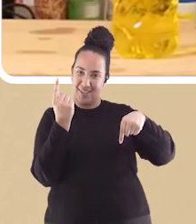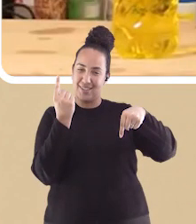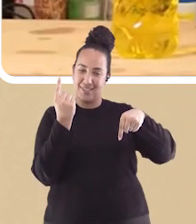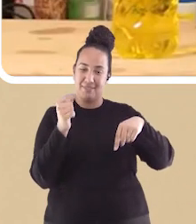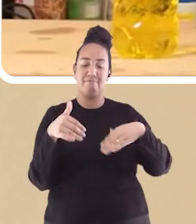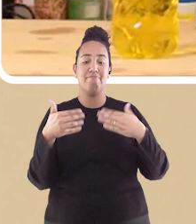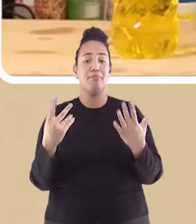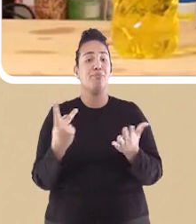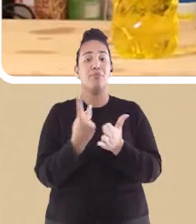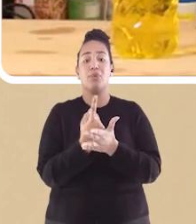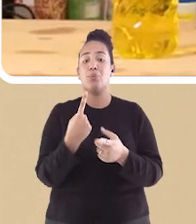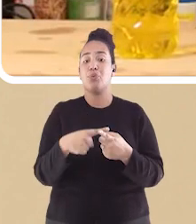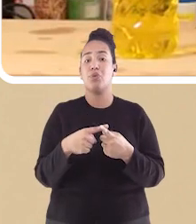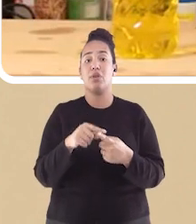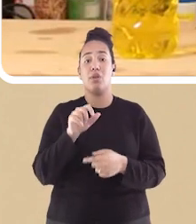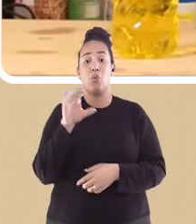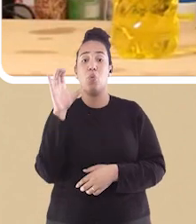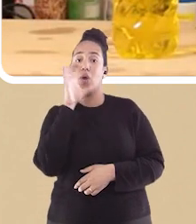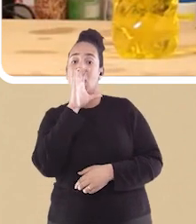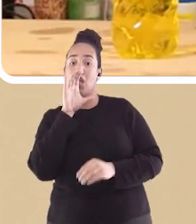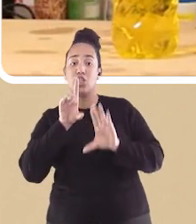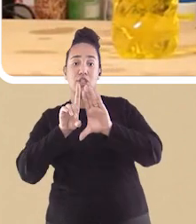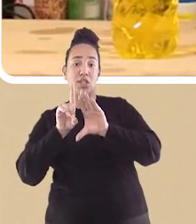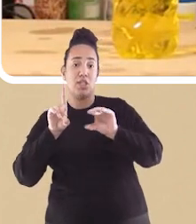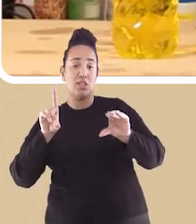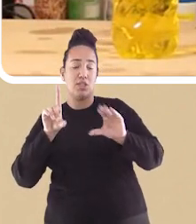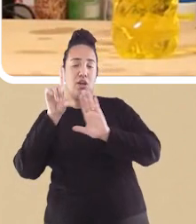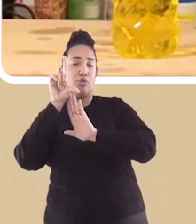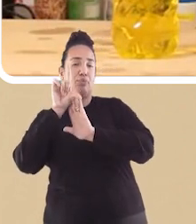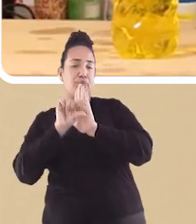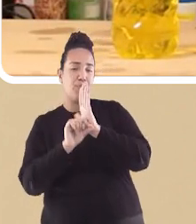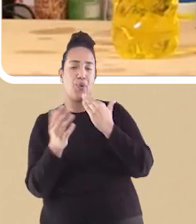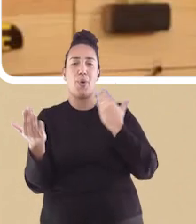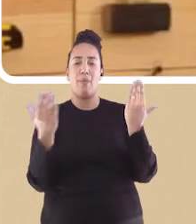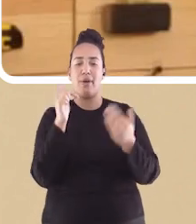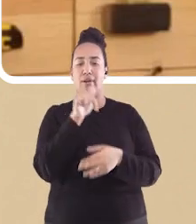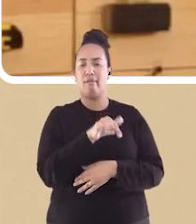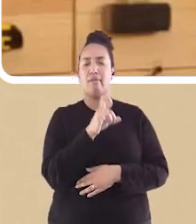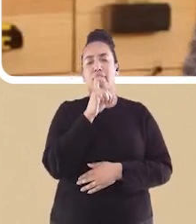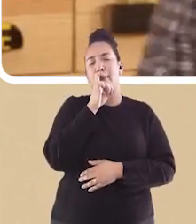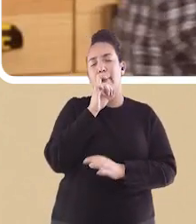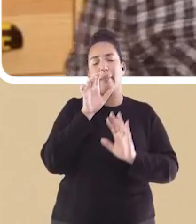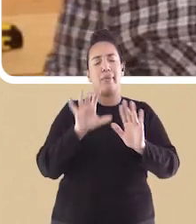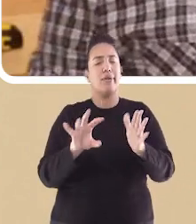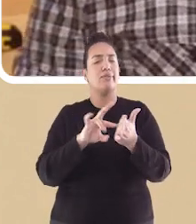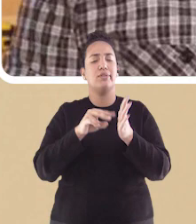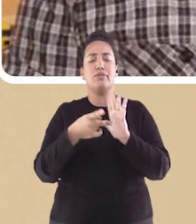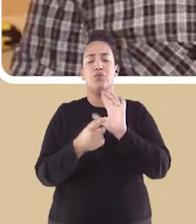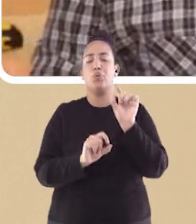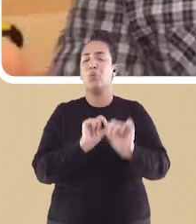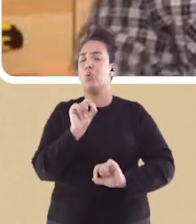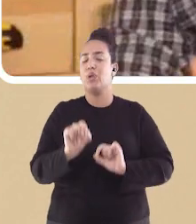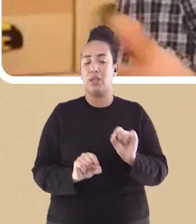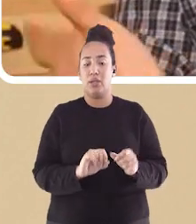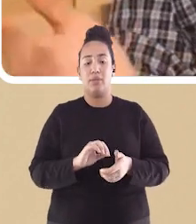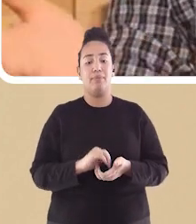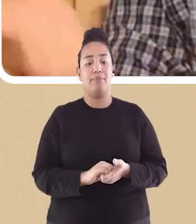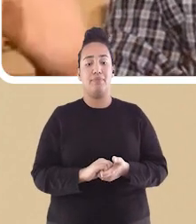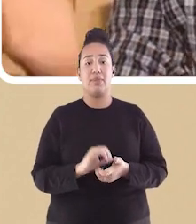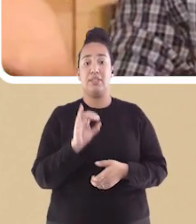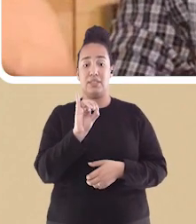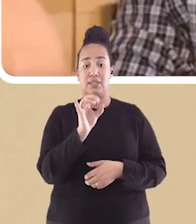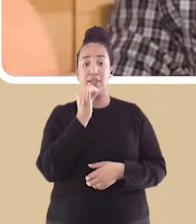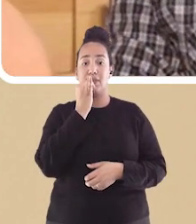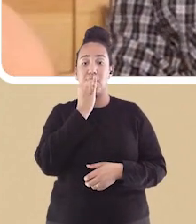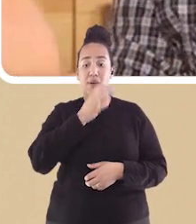porque o ar quente é menos denso do que o ar frio. Mas o que isso significa? Significa que se eu pegar um